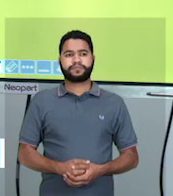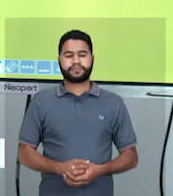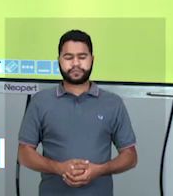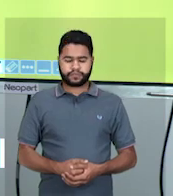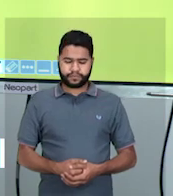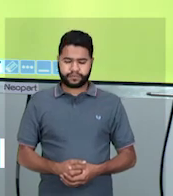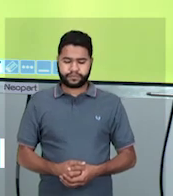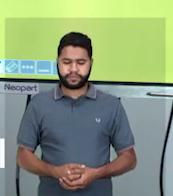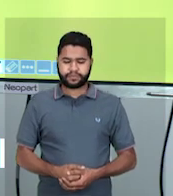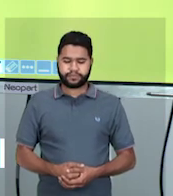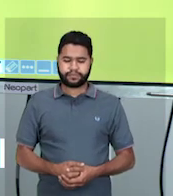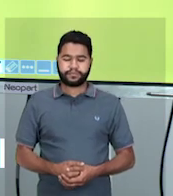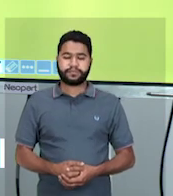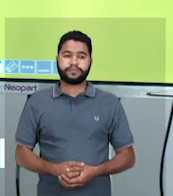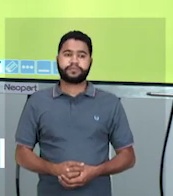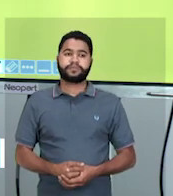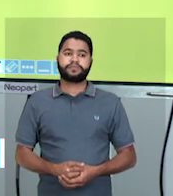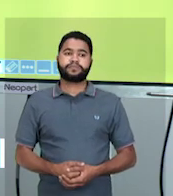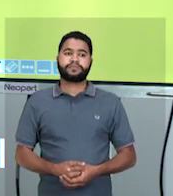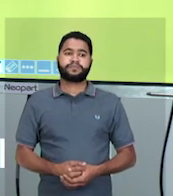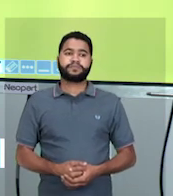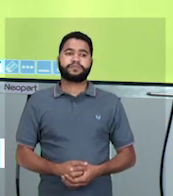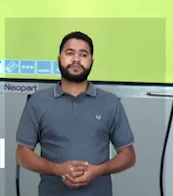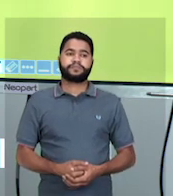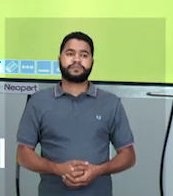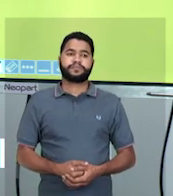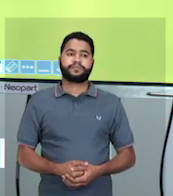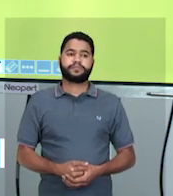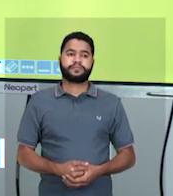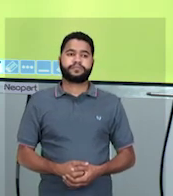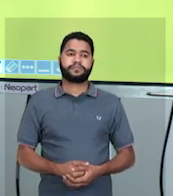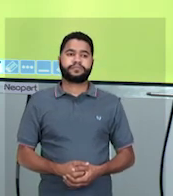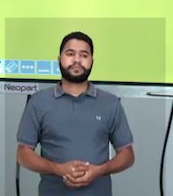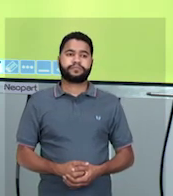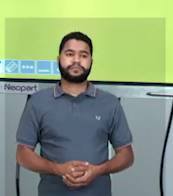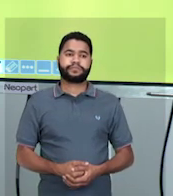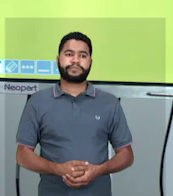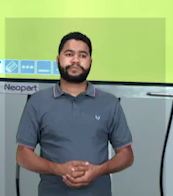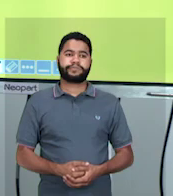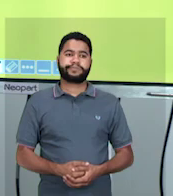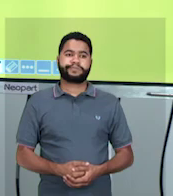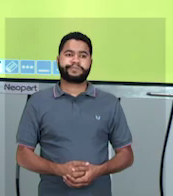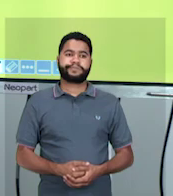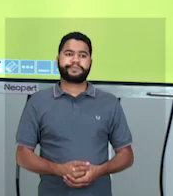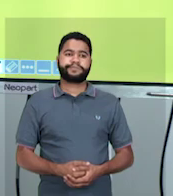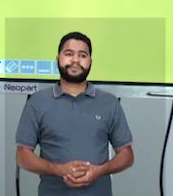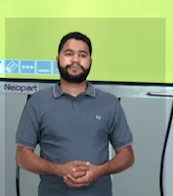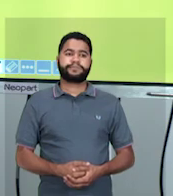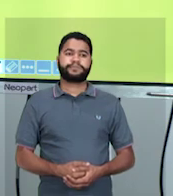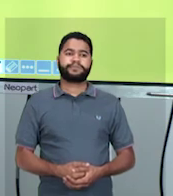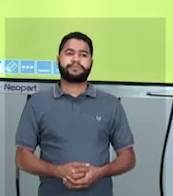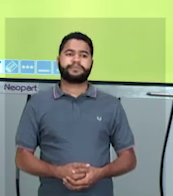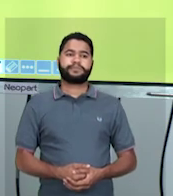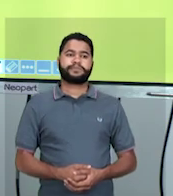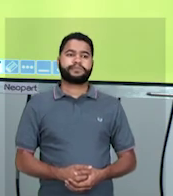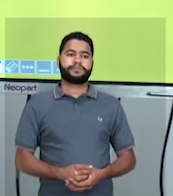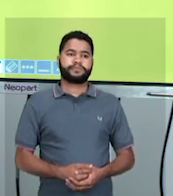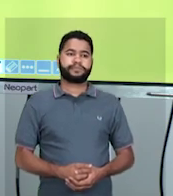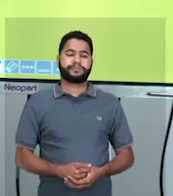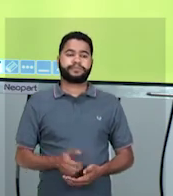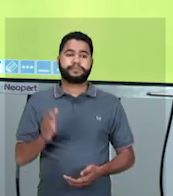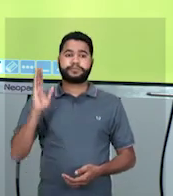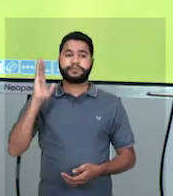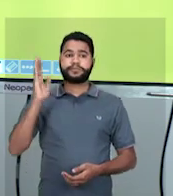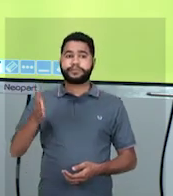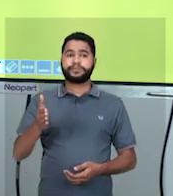bom então vai ser sim que está para x assim como 180 está para pe estão